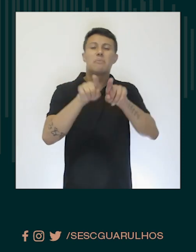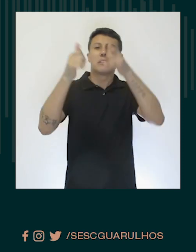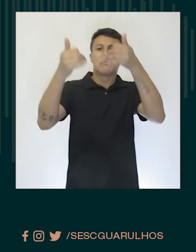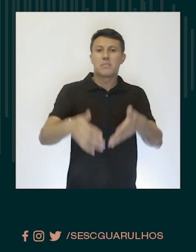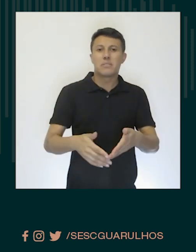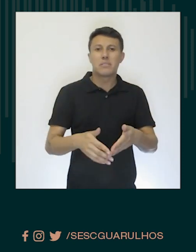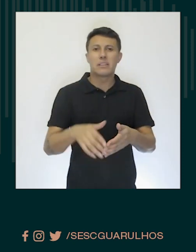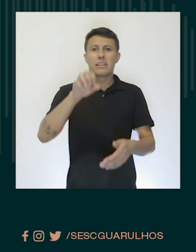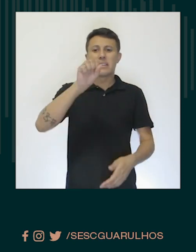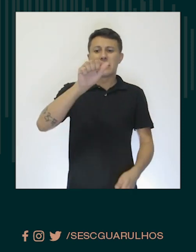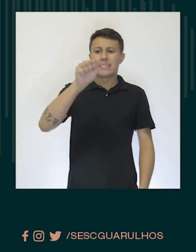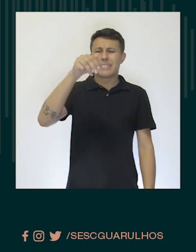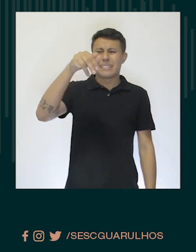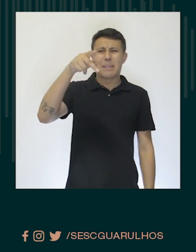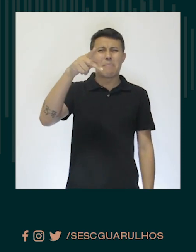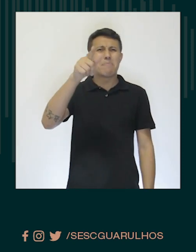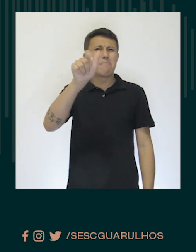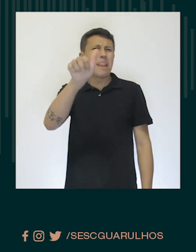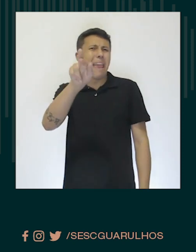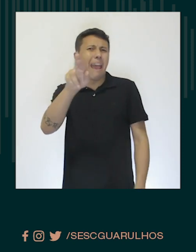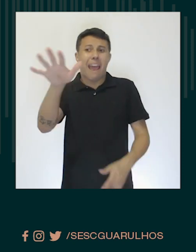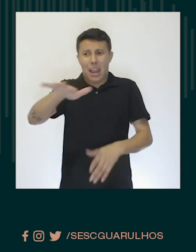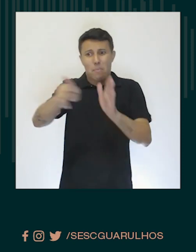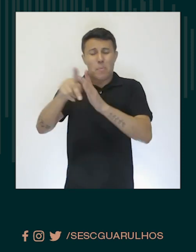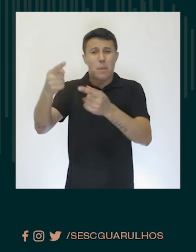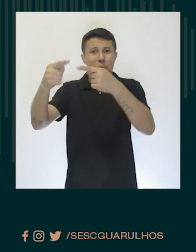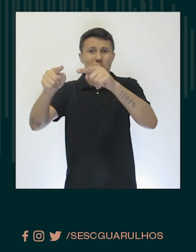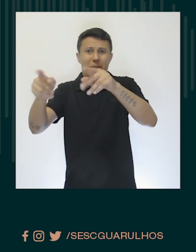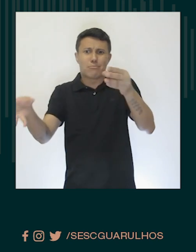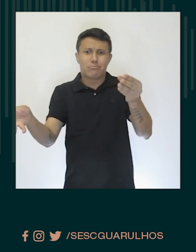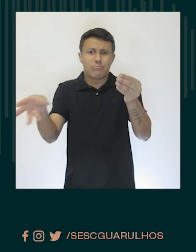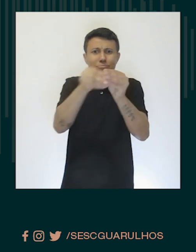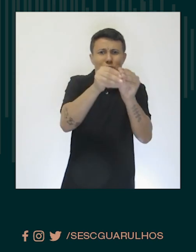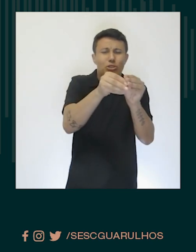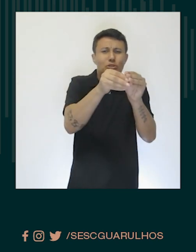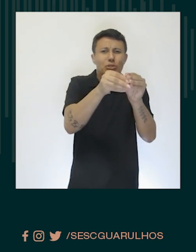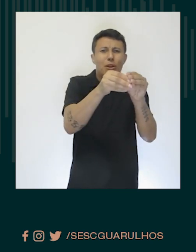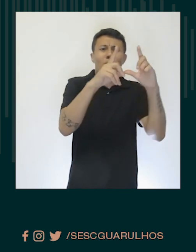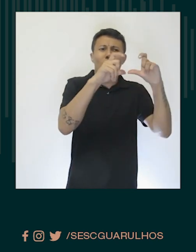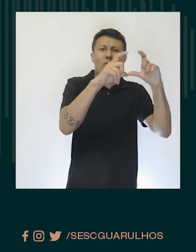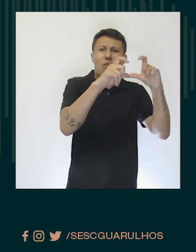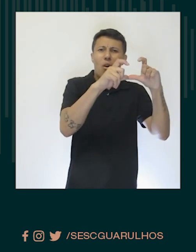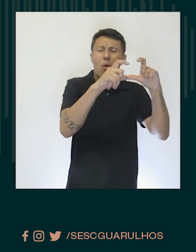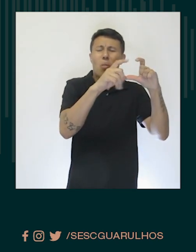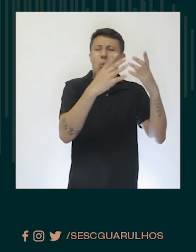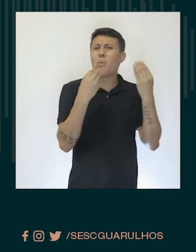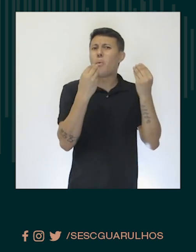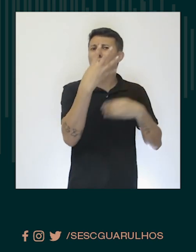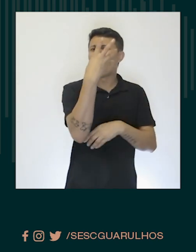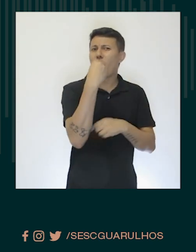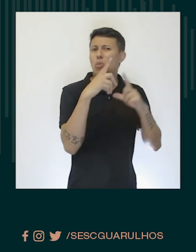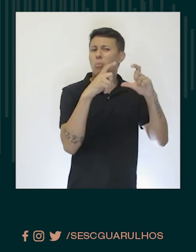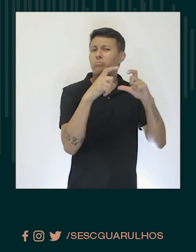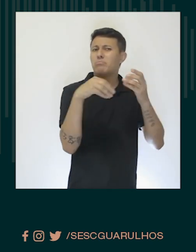estava falando de samplear música e eles conectaram isso na arte de samplear uma foto também, tá